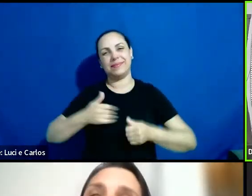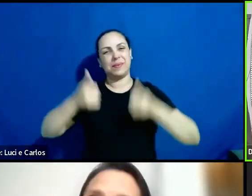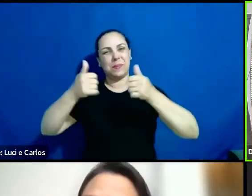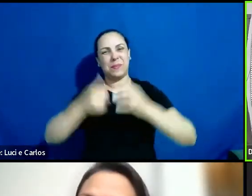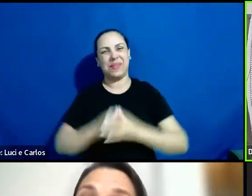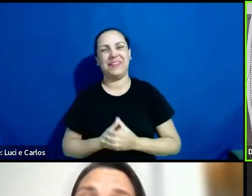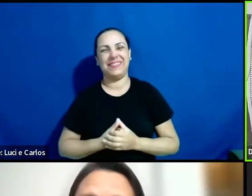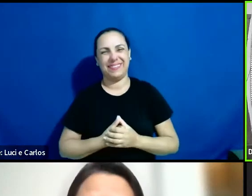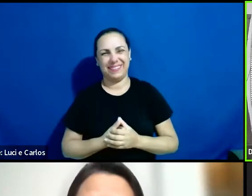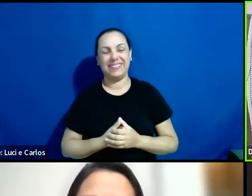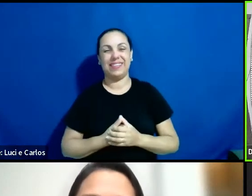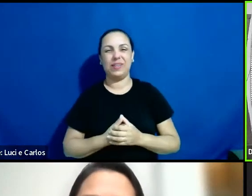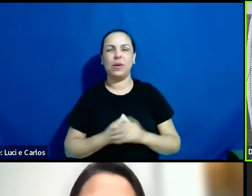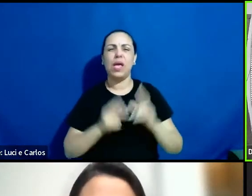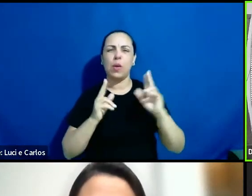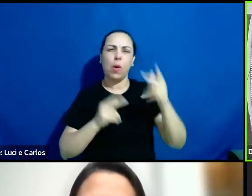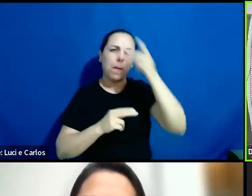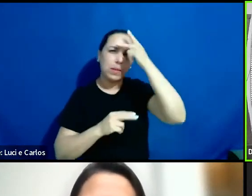mundo tem.